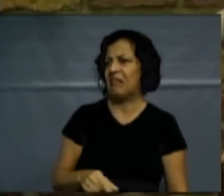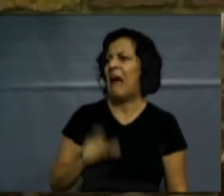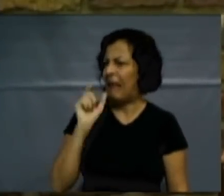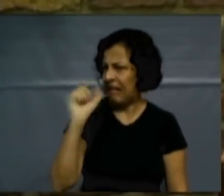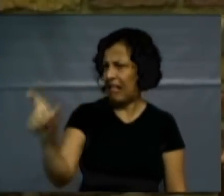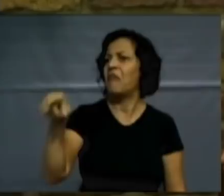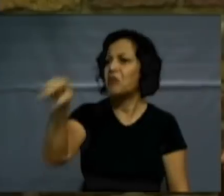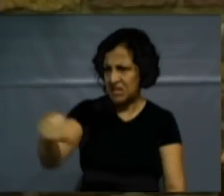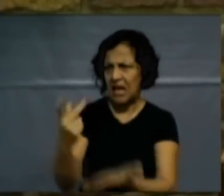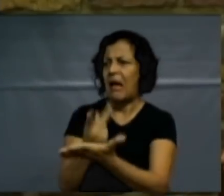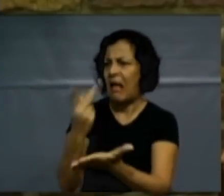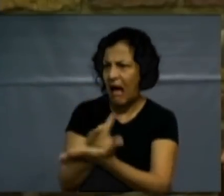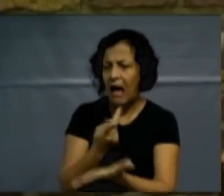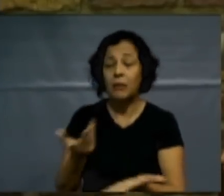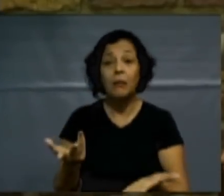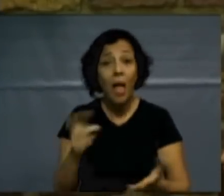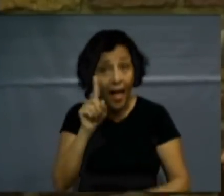mesmo?